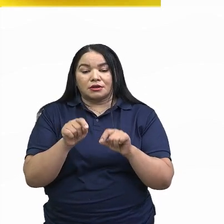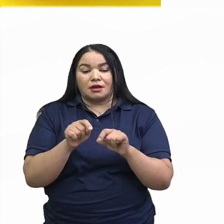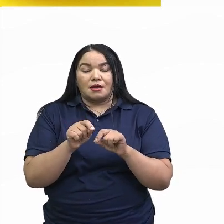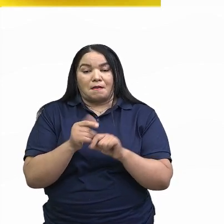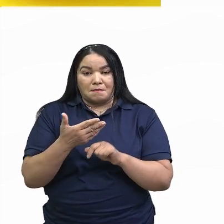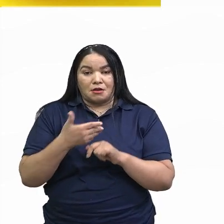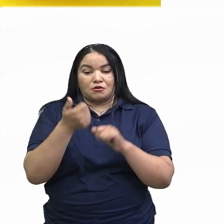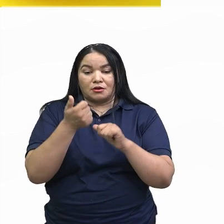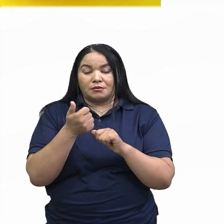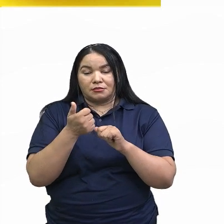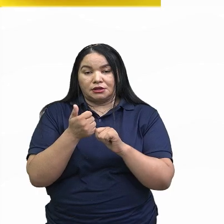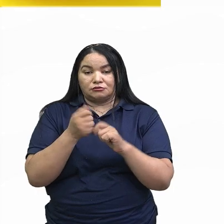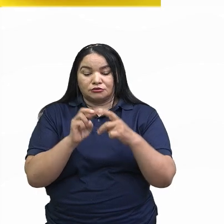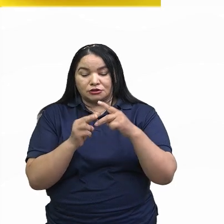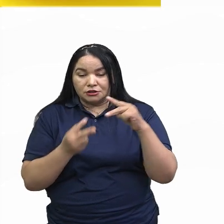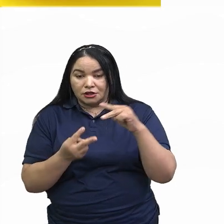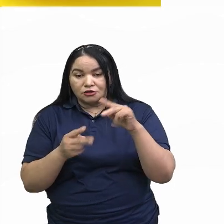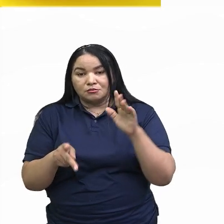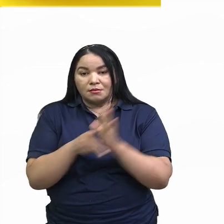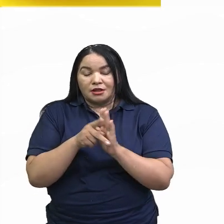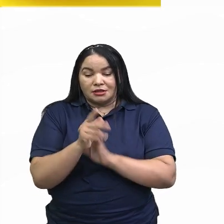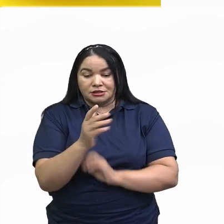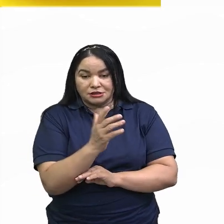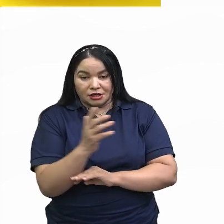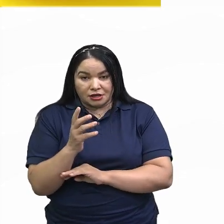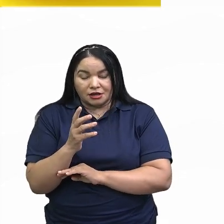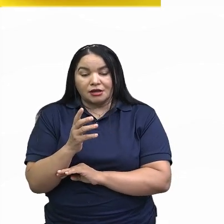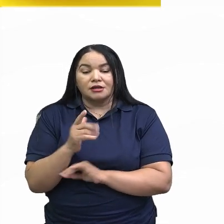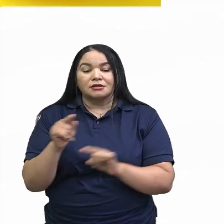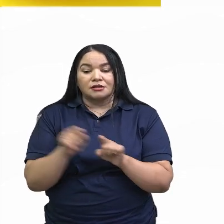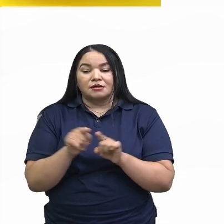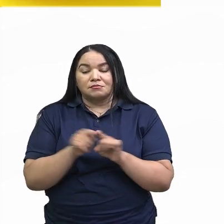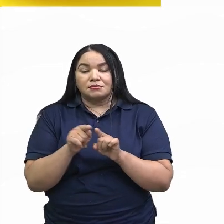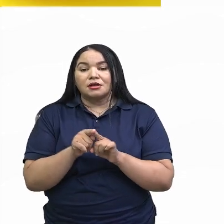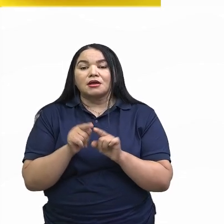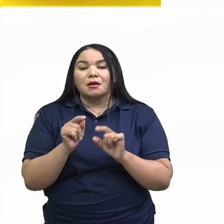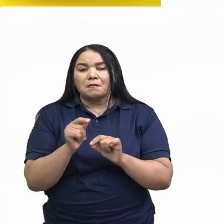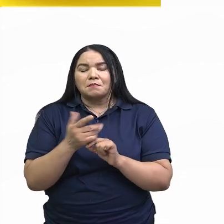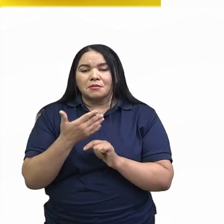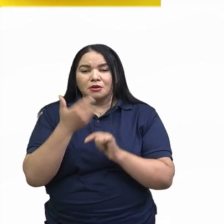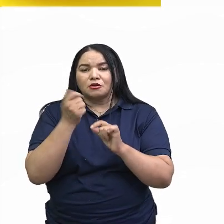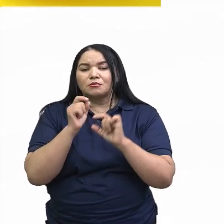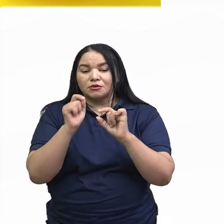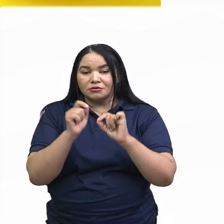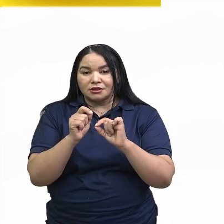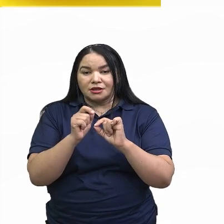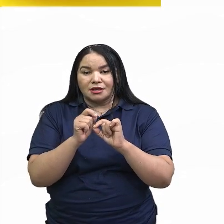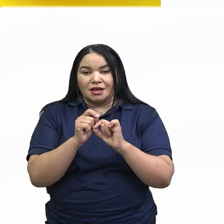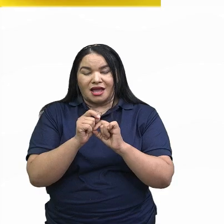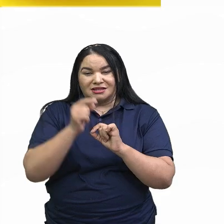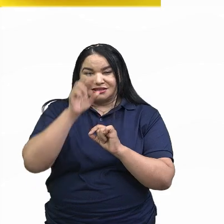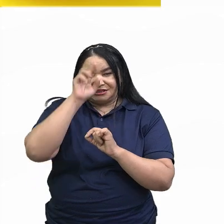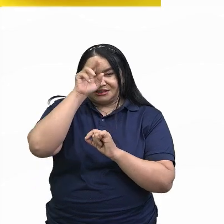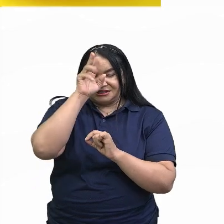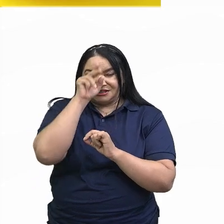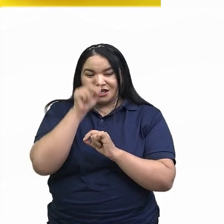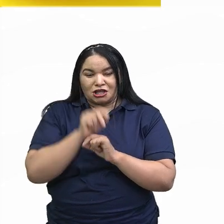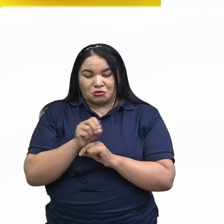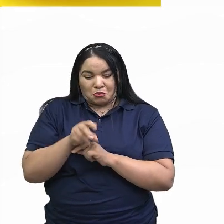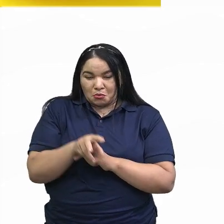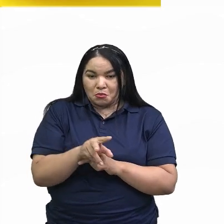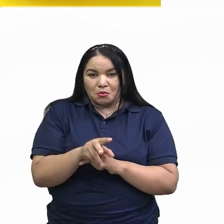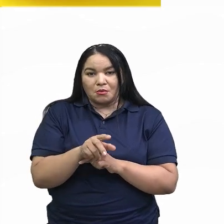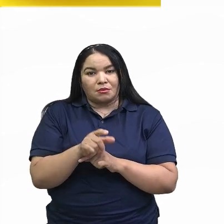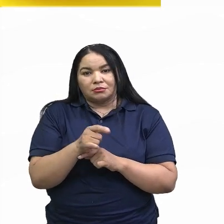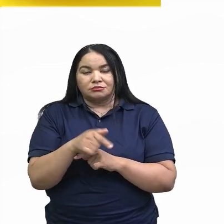de plantas, né, aquela planta ali que teve um melhoramento genético para não pegar algum tipo de praga naquele espaço onde ela